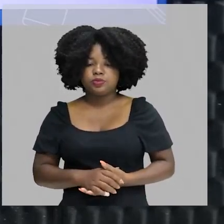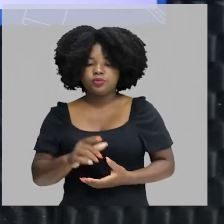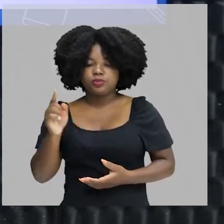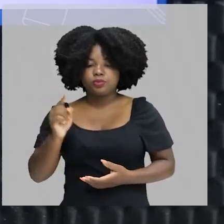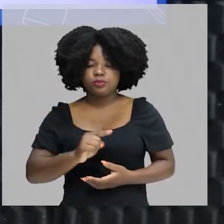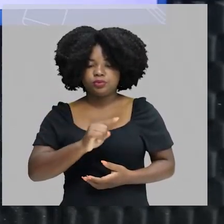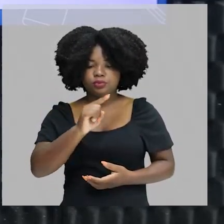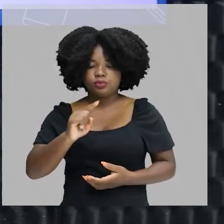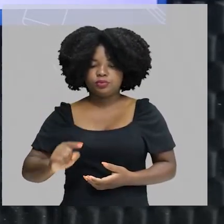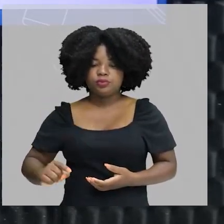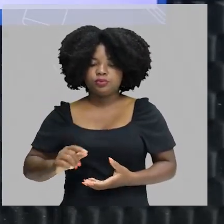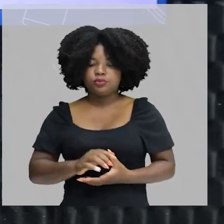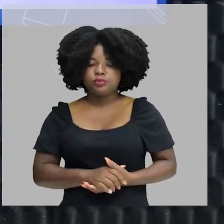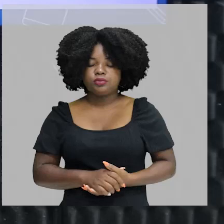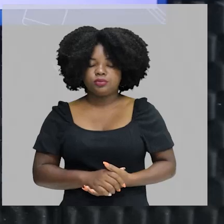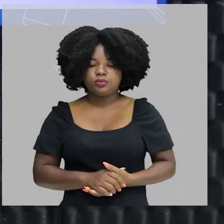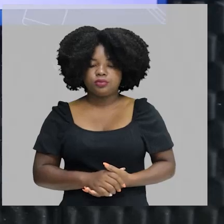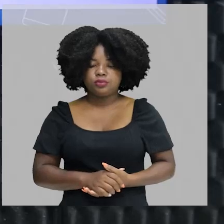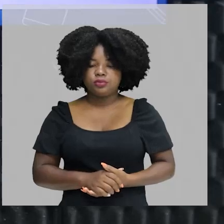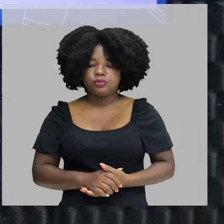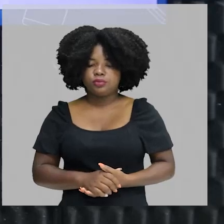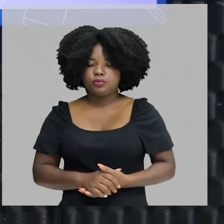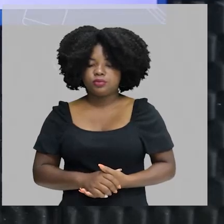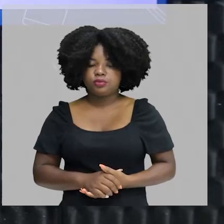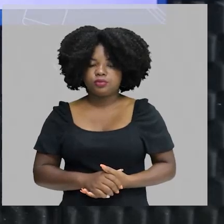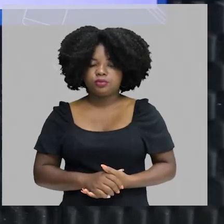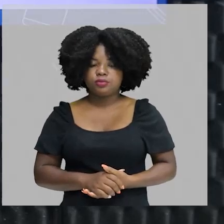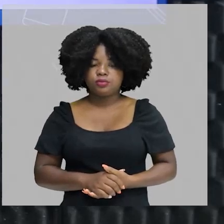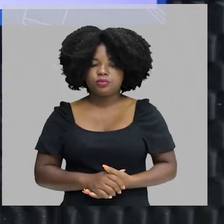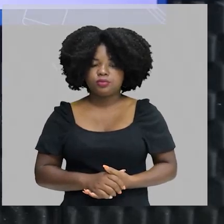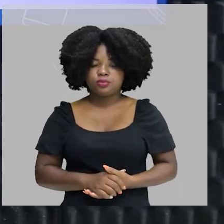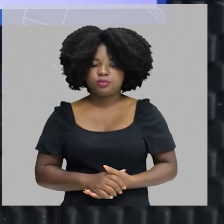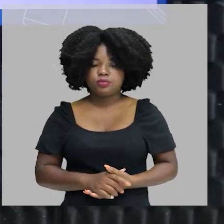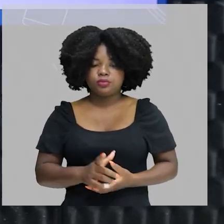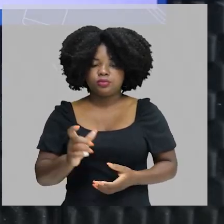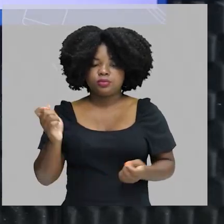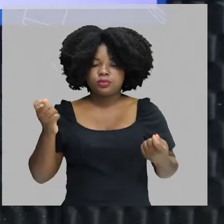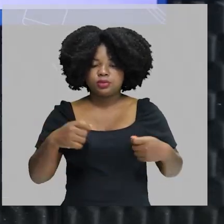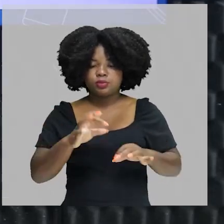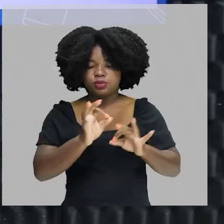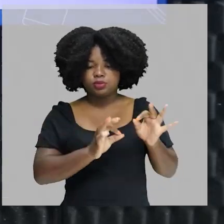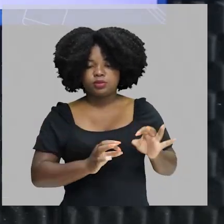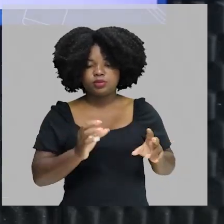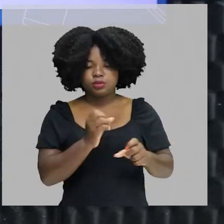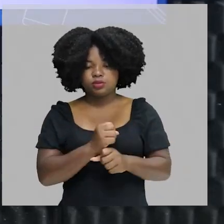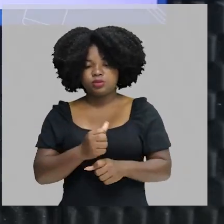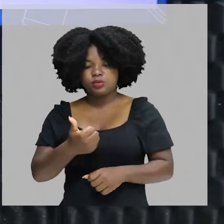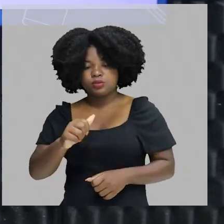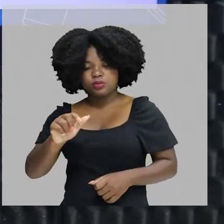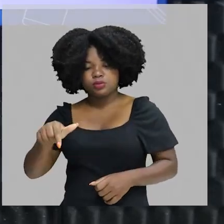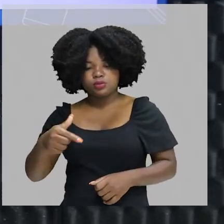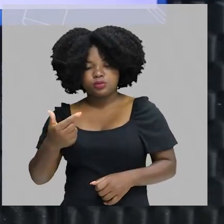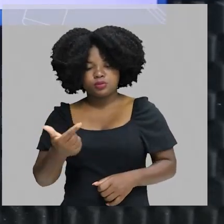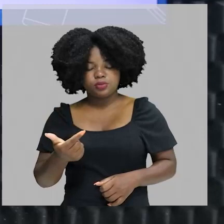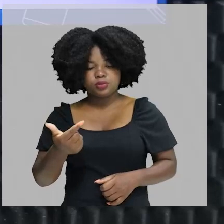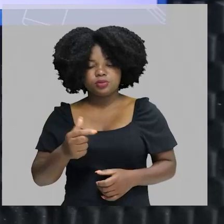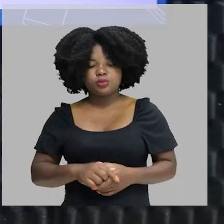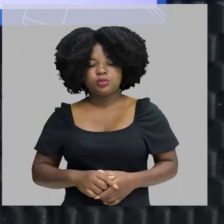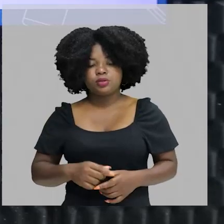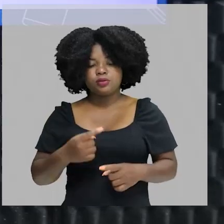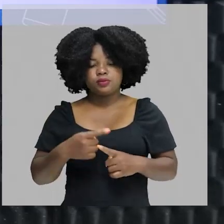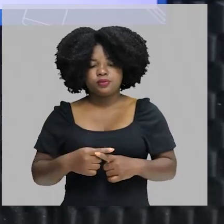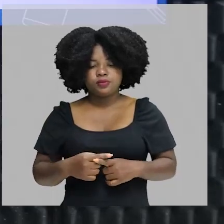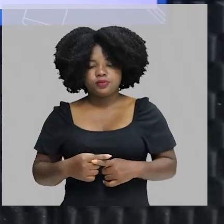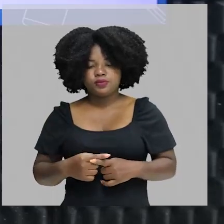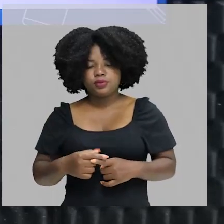pelo extremo. Tudo bem? E aí nós vamos fazer a continha. 11,2 vezes 152, dividido